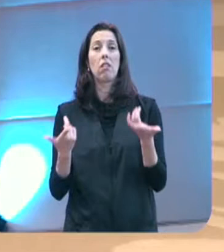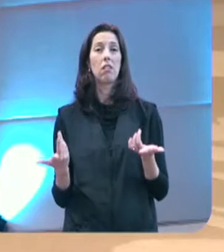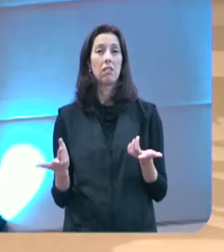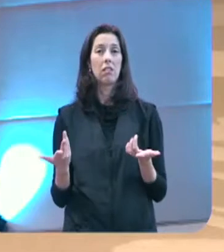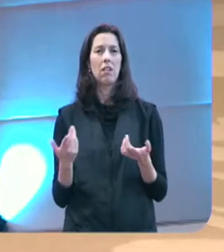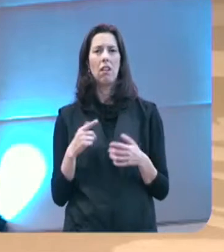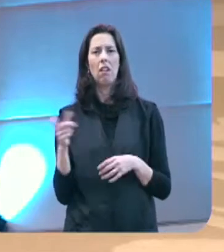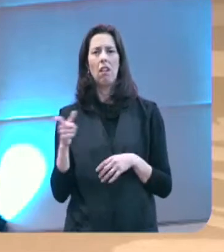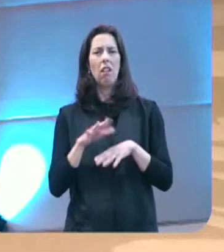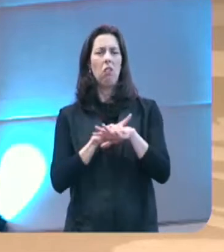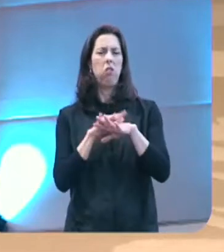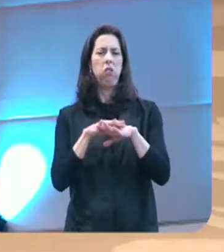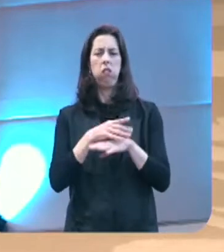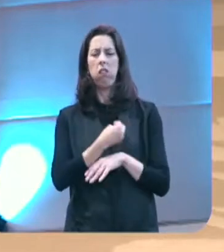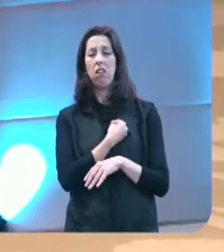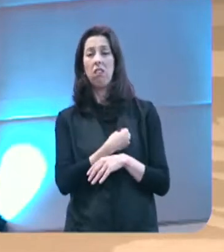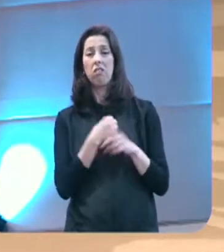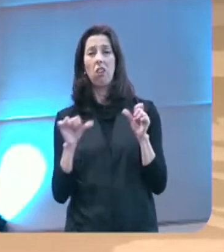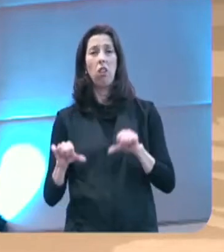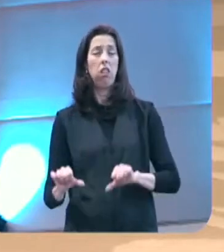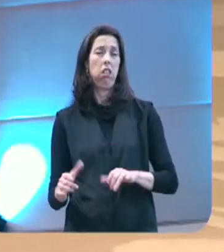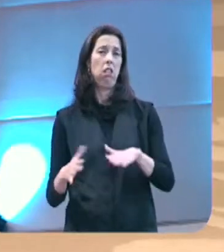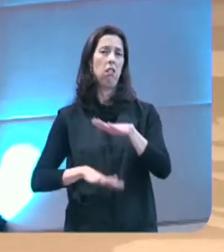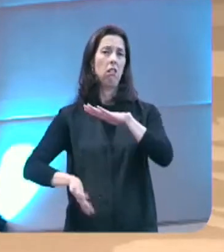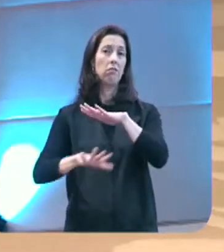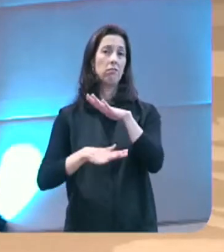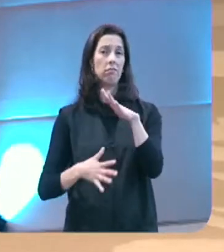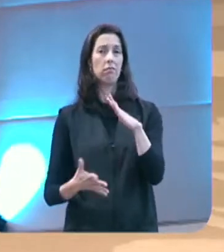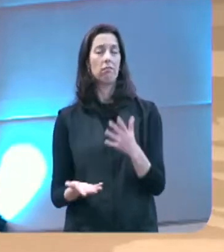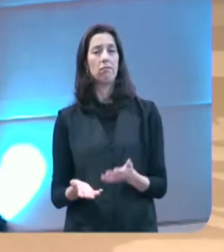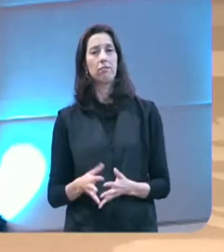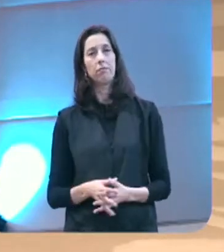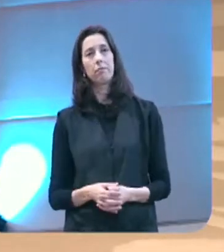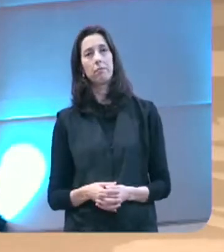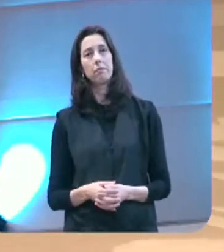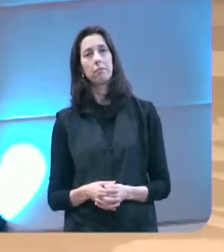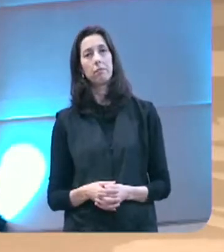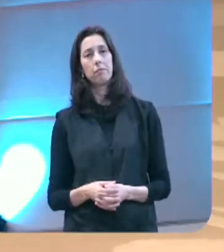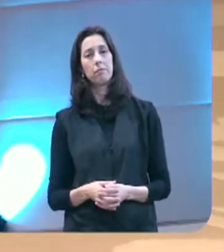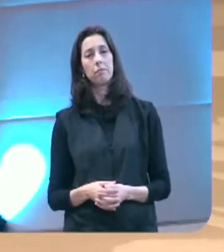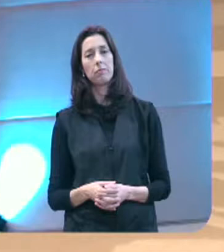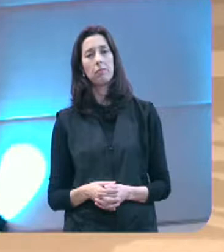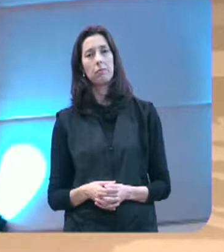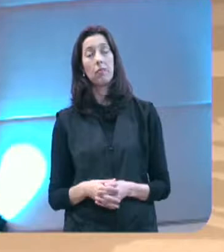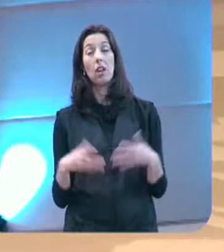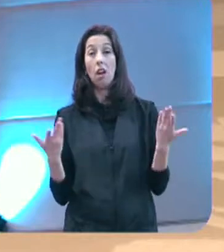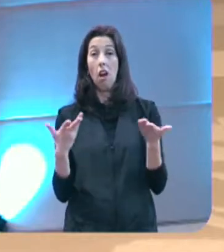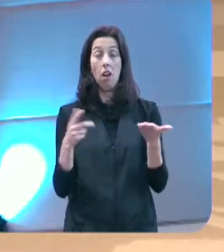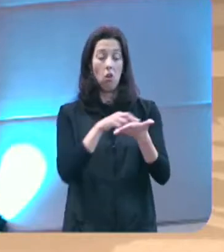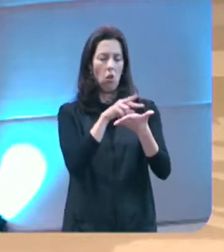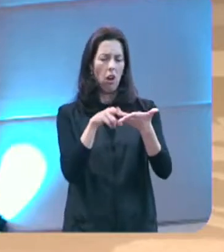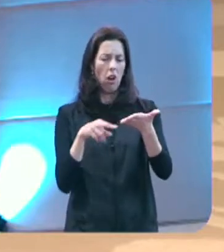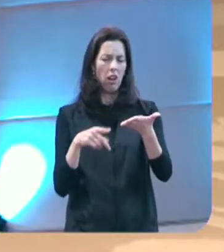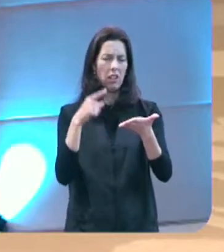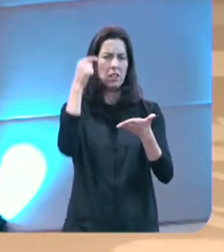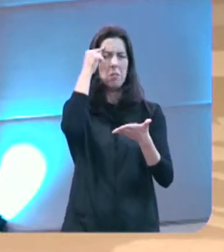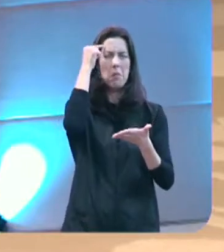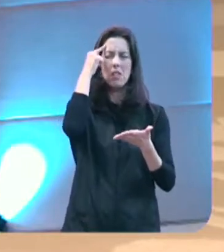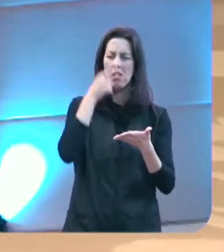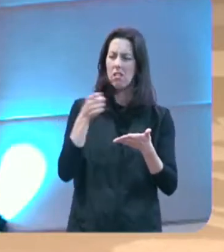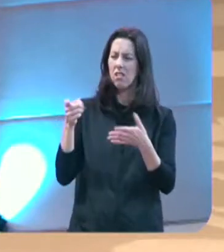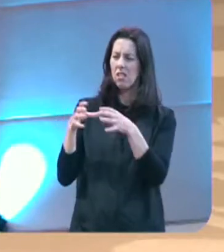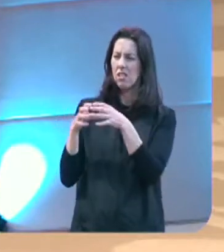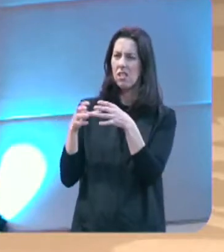Eram moribundos da vida. E quando lemos este texto e vemos esta